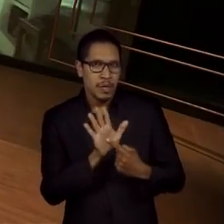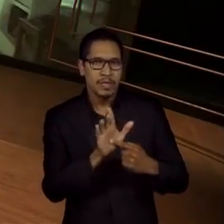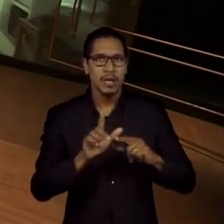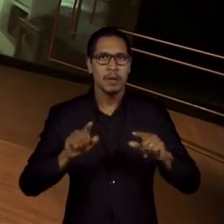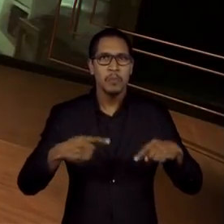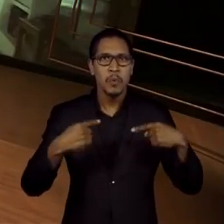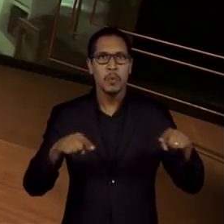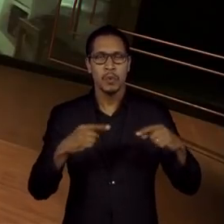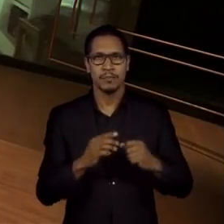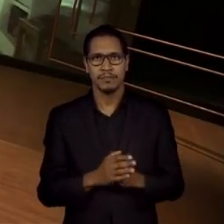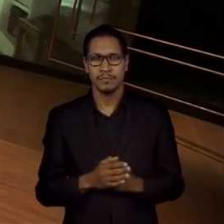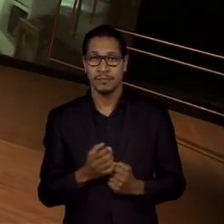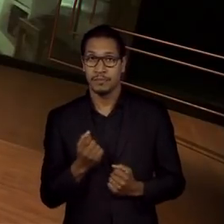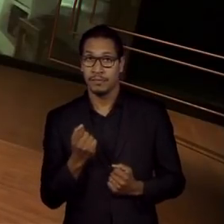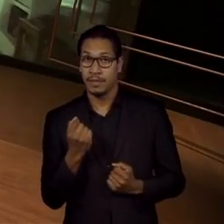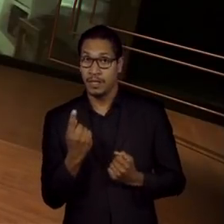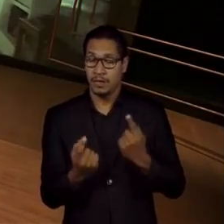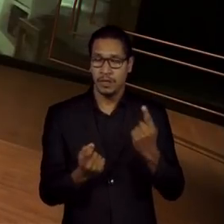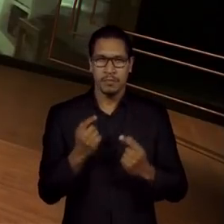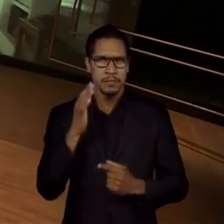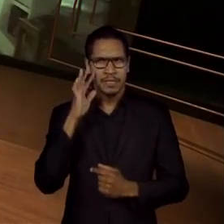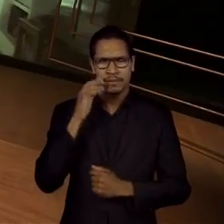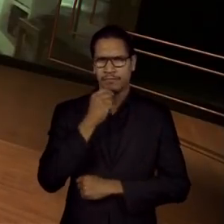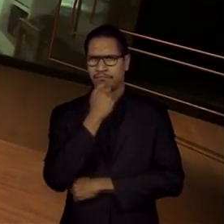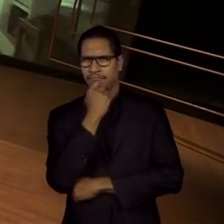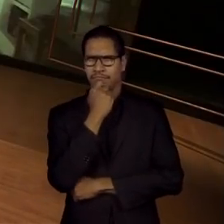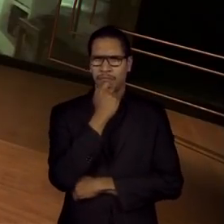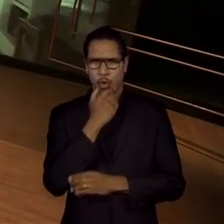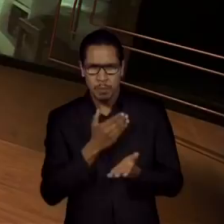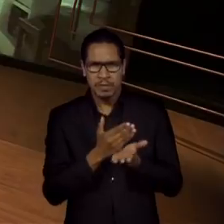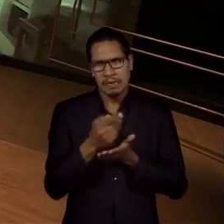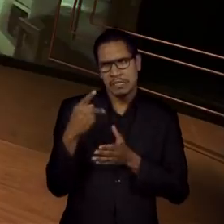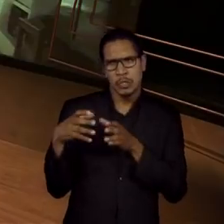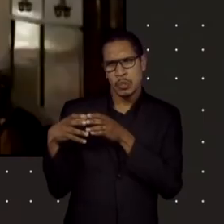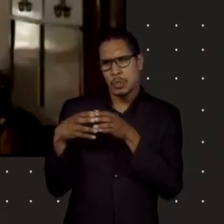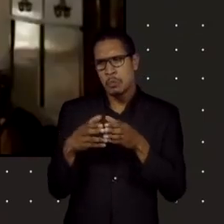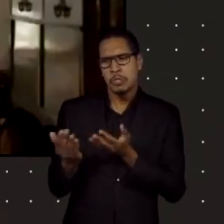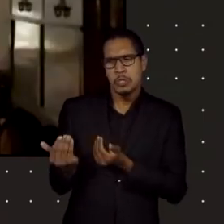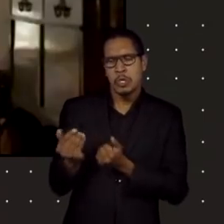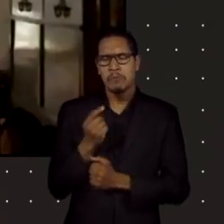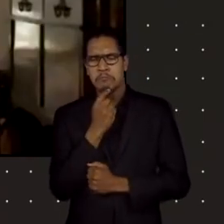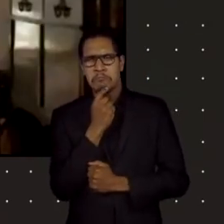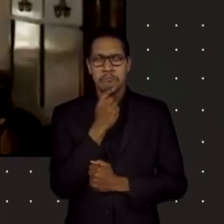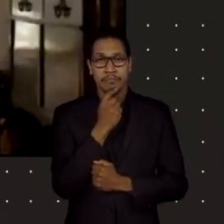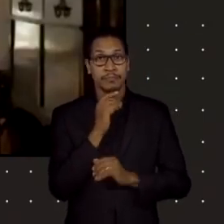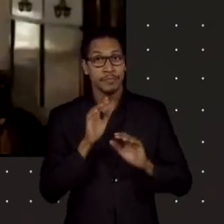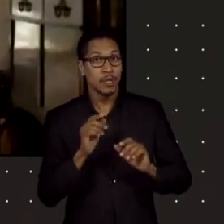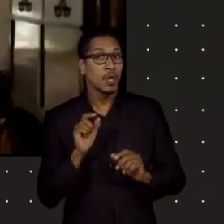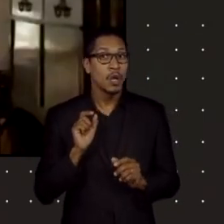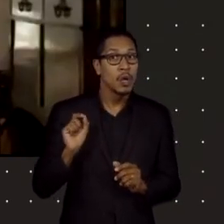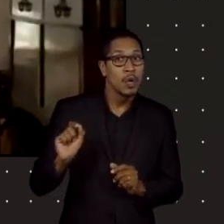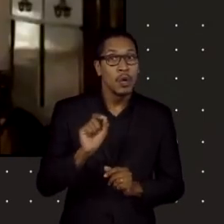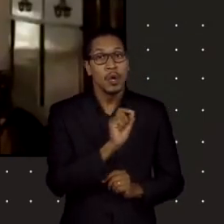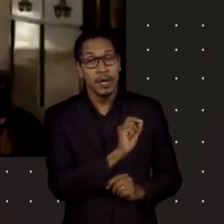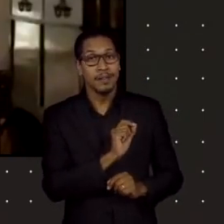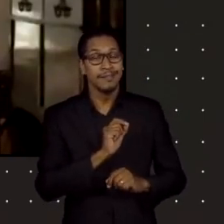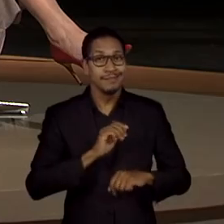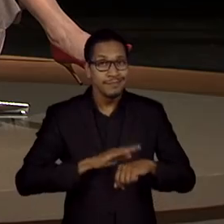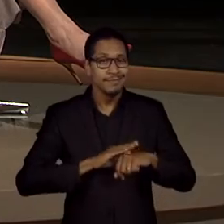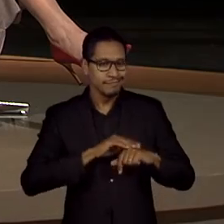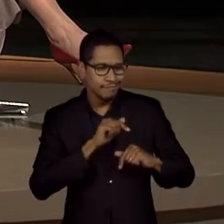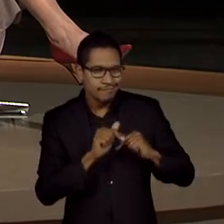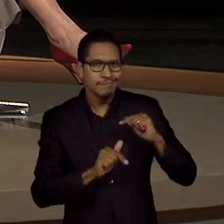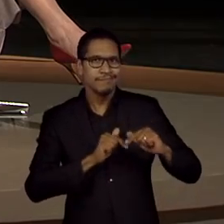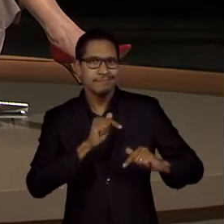porque abria a programação para essa garotada e tal. Então, nós trabalhamos muito. Tudo que nós fizemos foi de uma forma